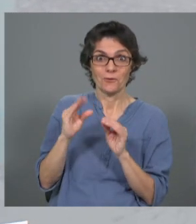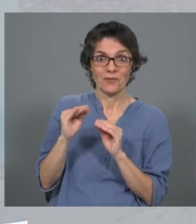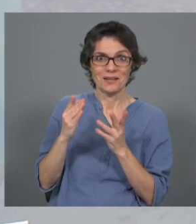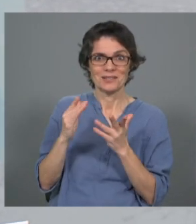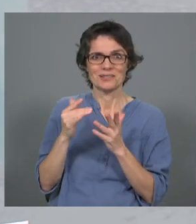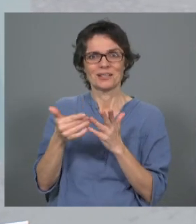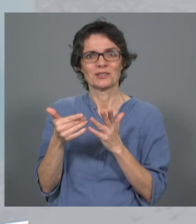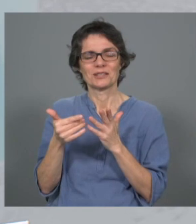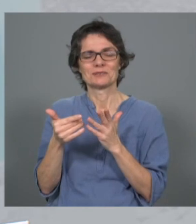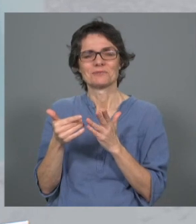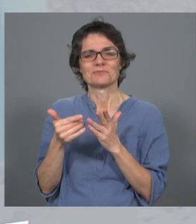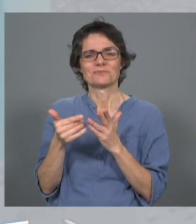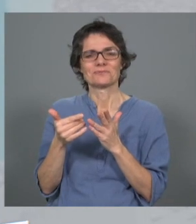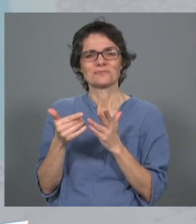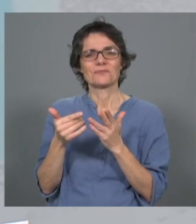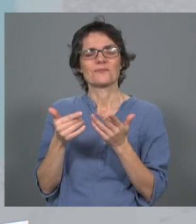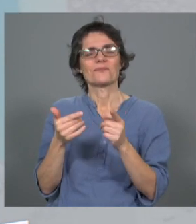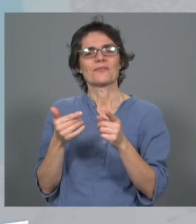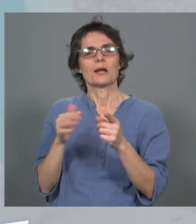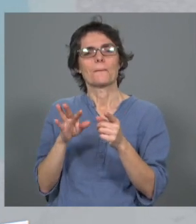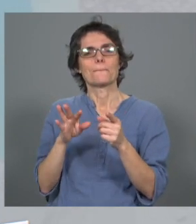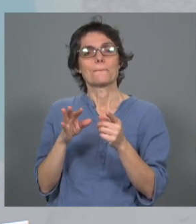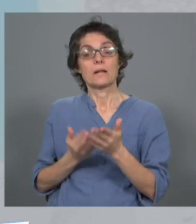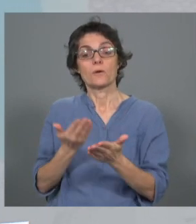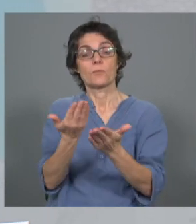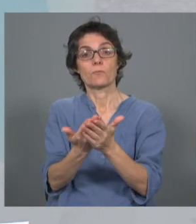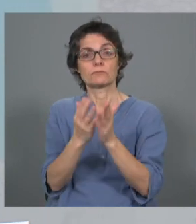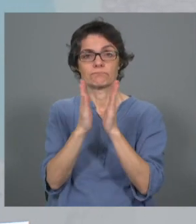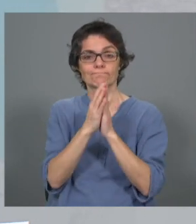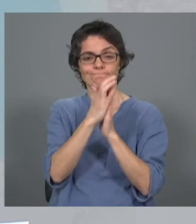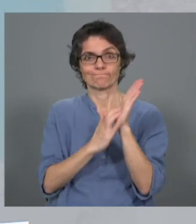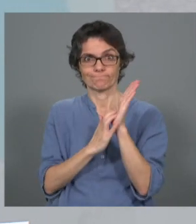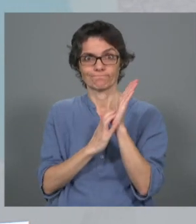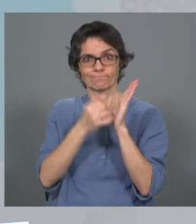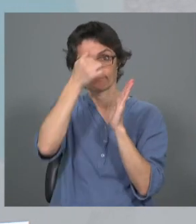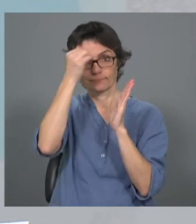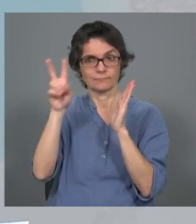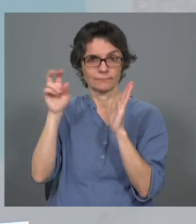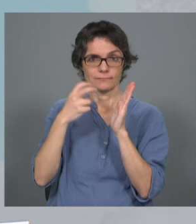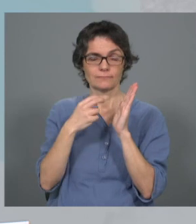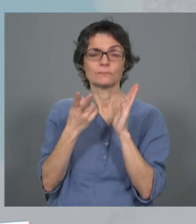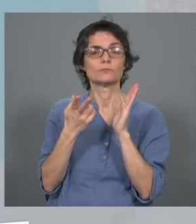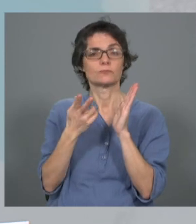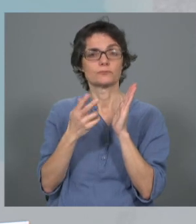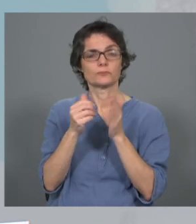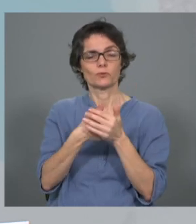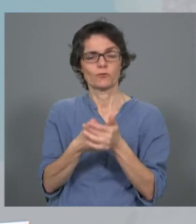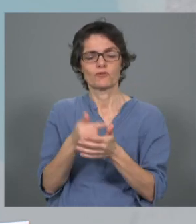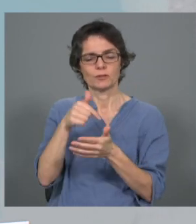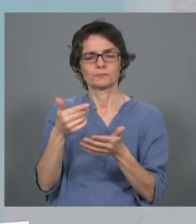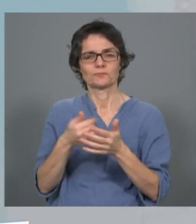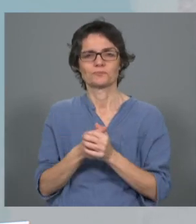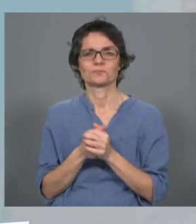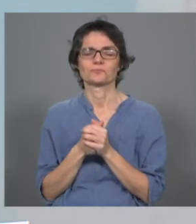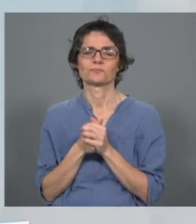aqui dedicar a nossa atenção a esta proposta da liturgia e vamos desde já escutar o Evangelho proposto para este dia.